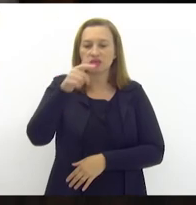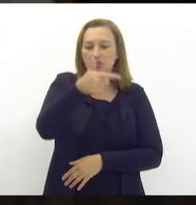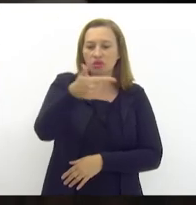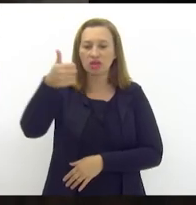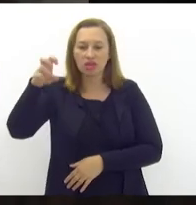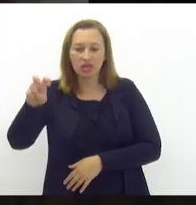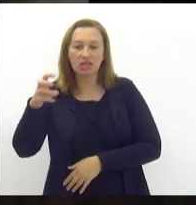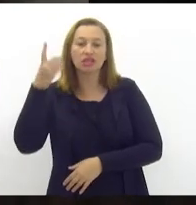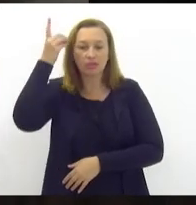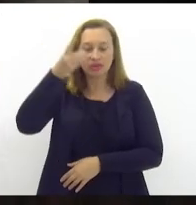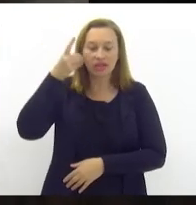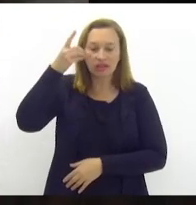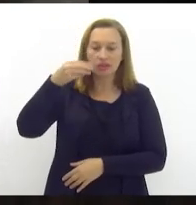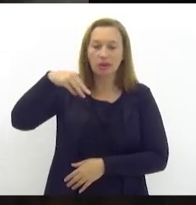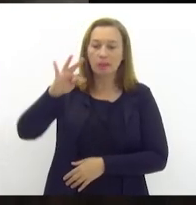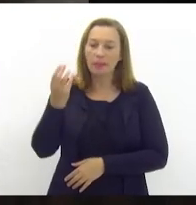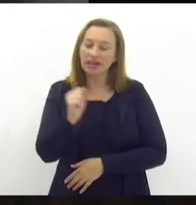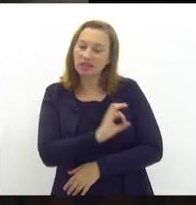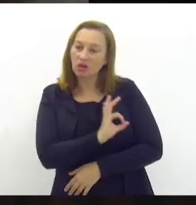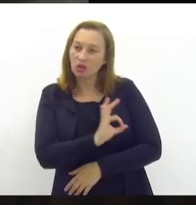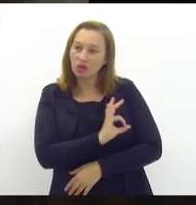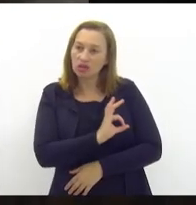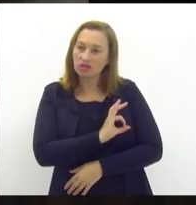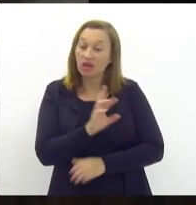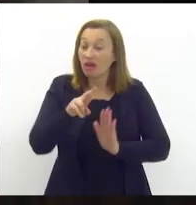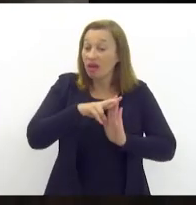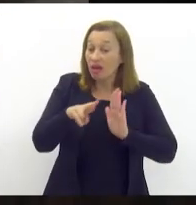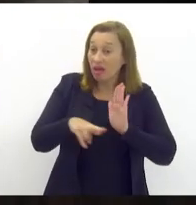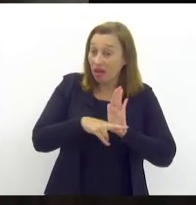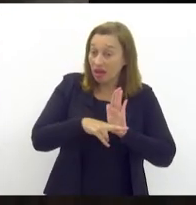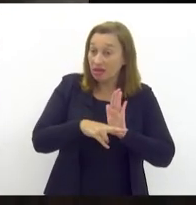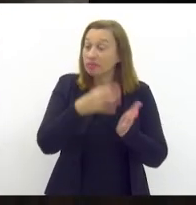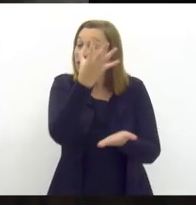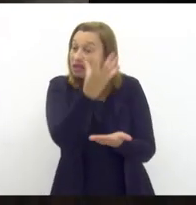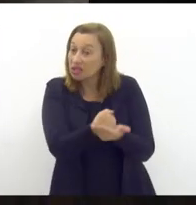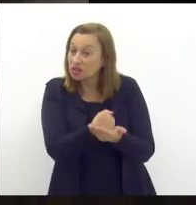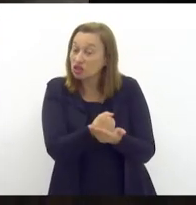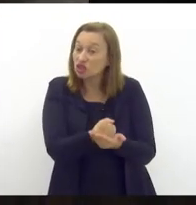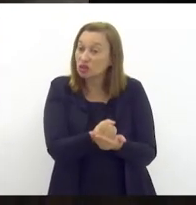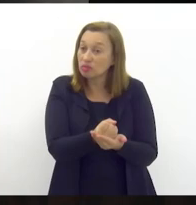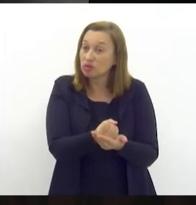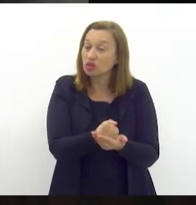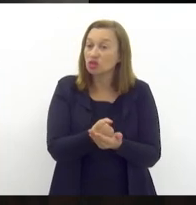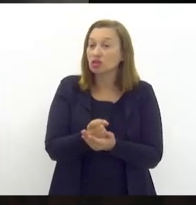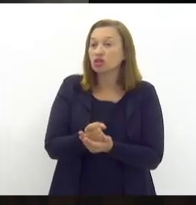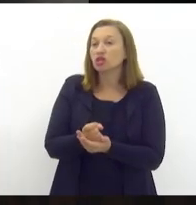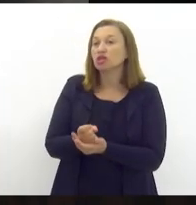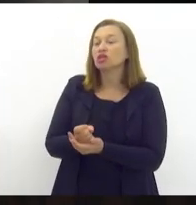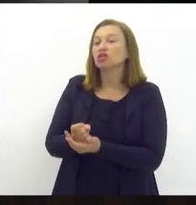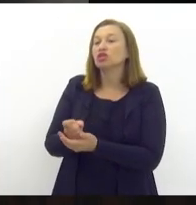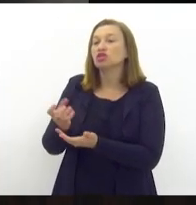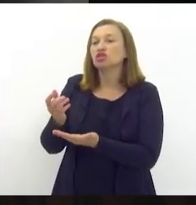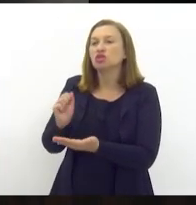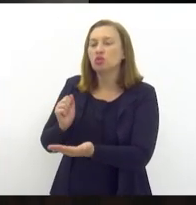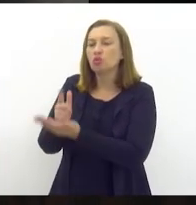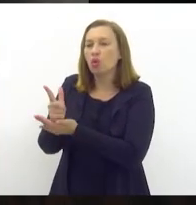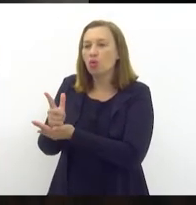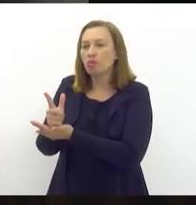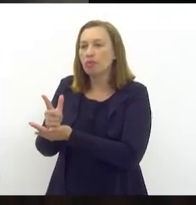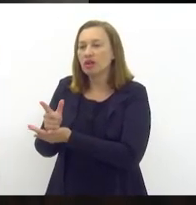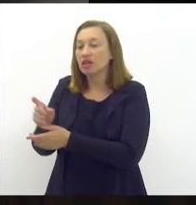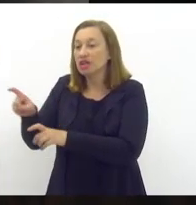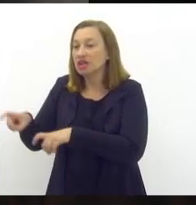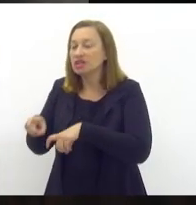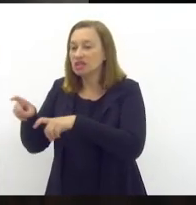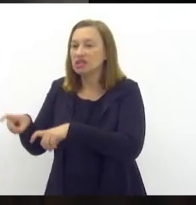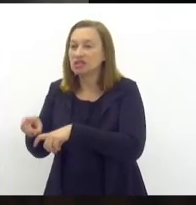da deputada Marta Rocha, que estabelece regras para o cadastramento de usuários em sítios de compra e venda de produtos